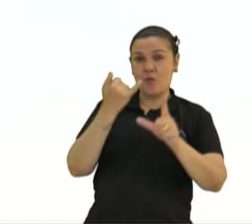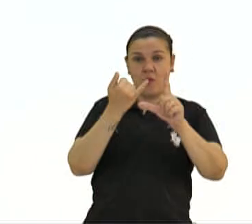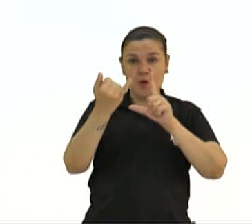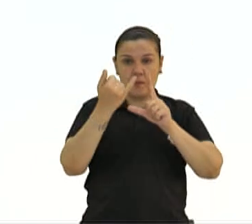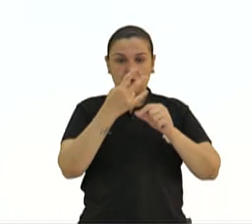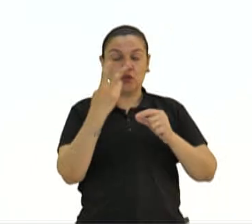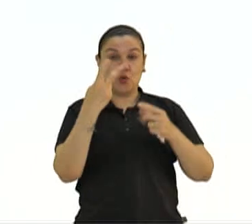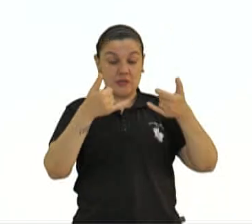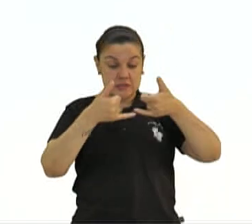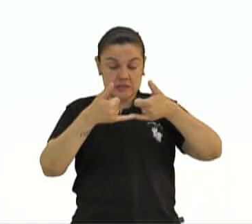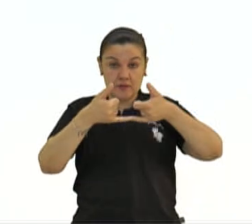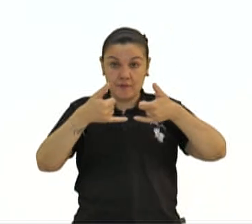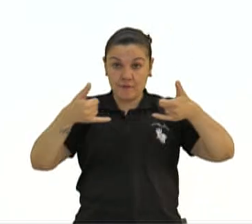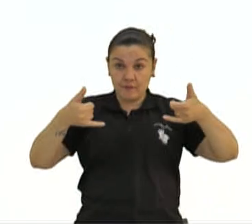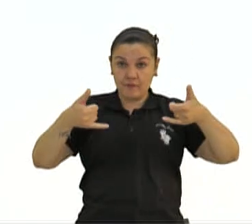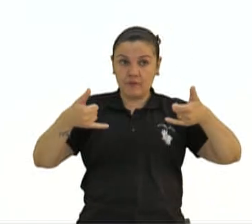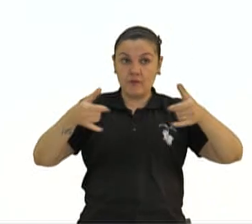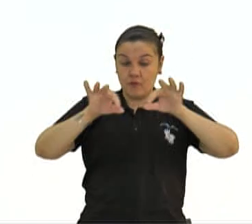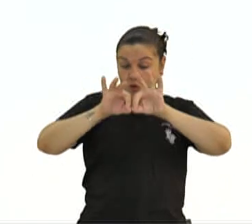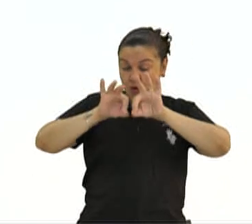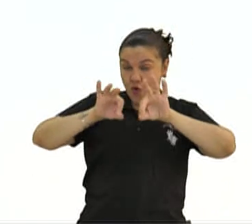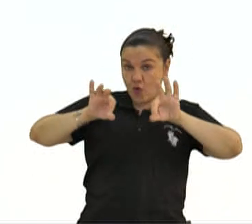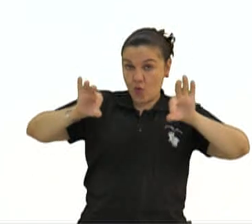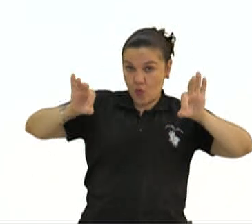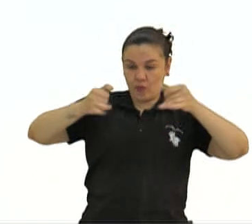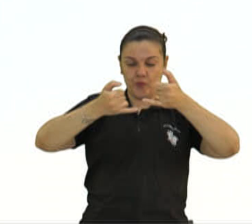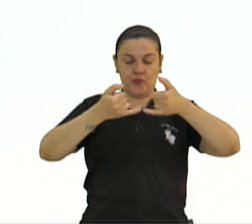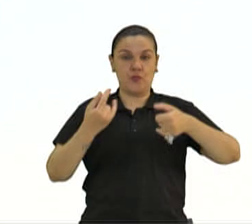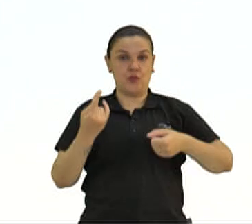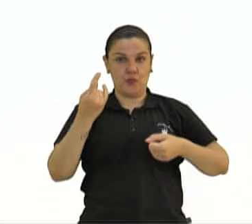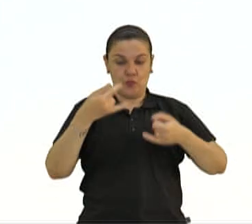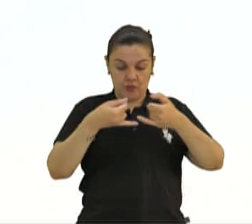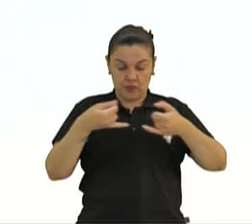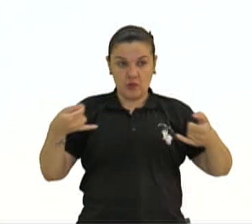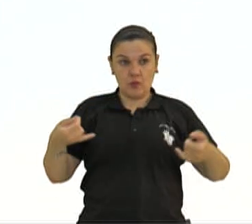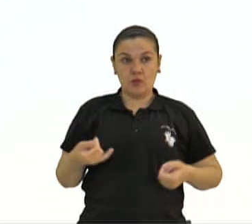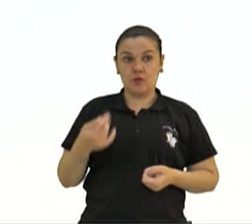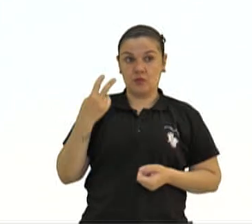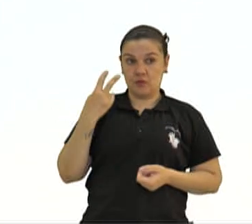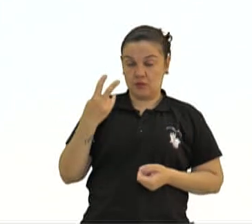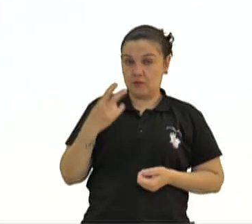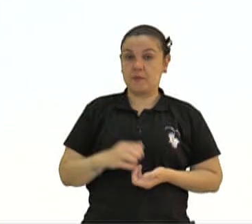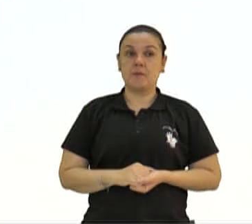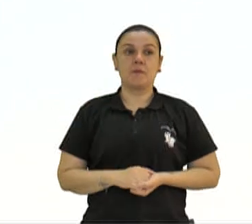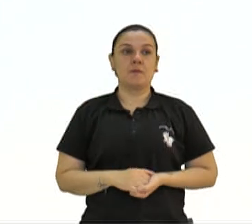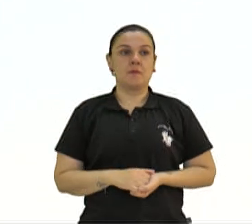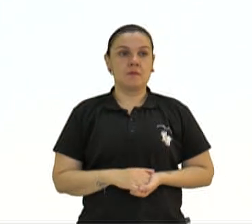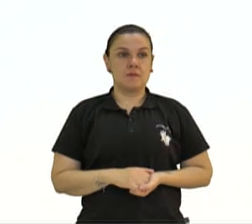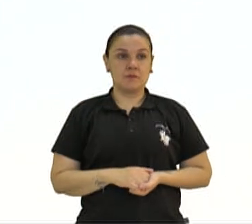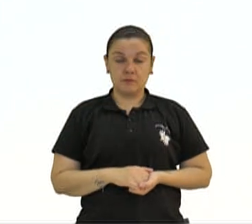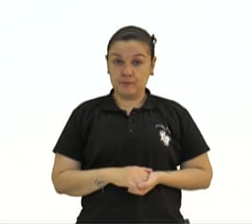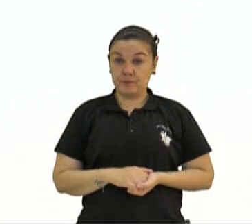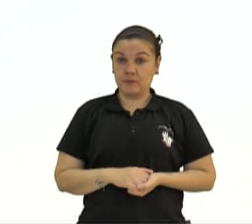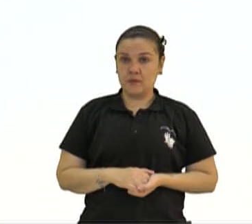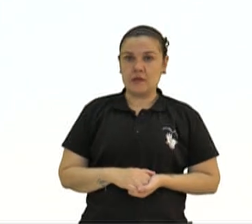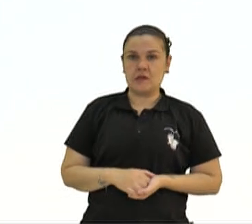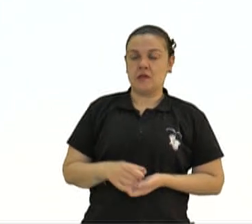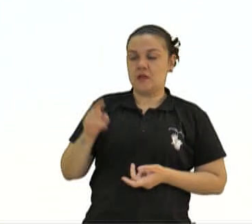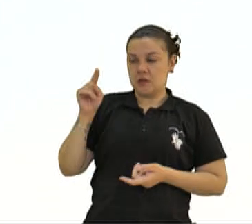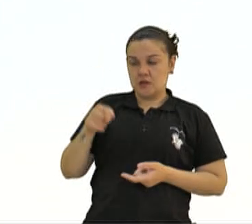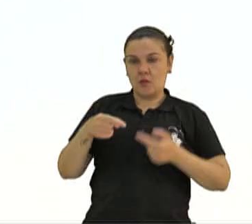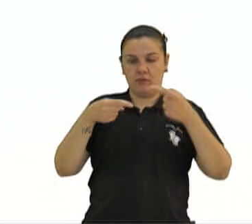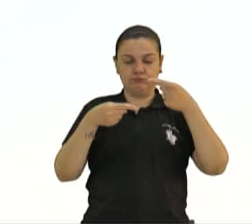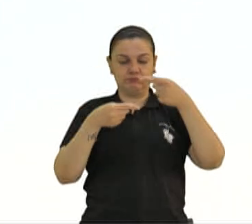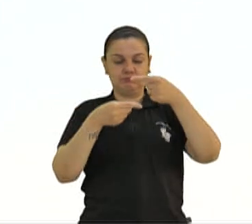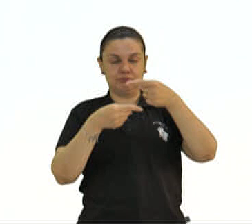fios bastante longos, tá? O fio 1 e fio 2, bastante longos, né? Esses fios são perpendiculares